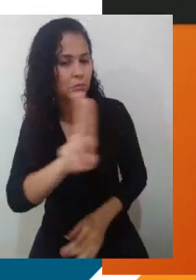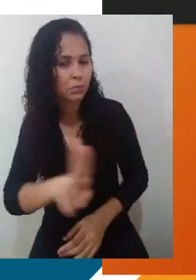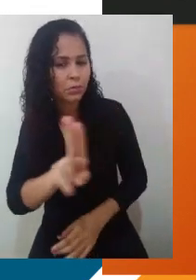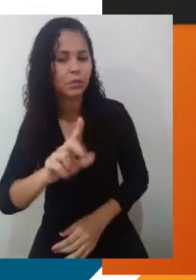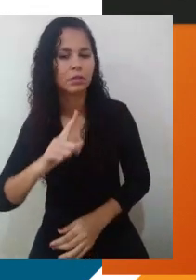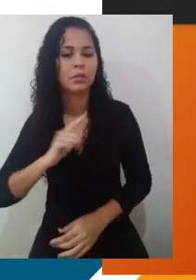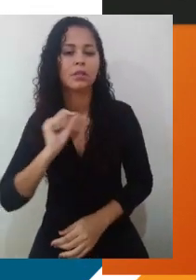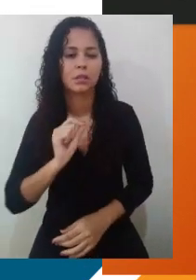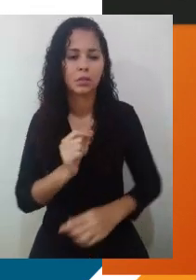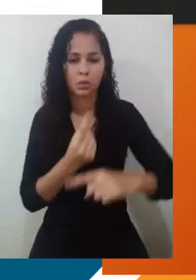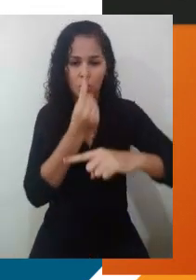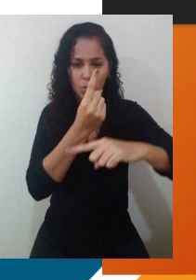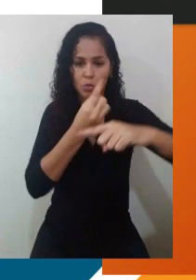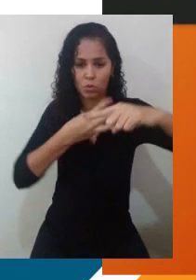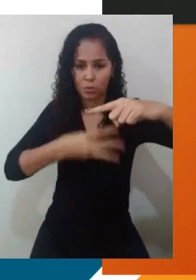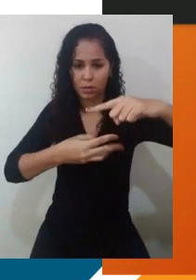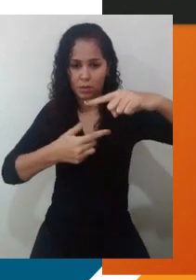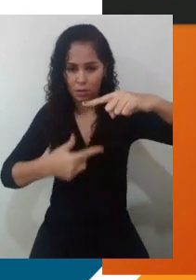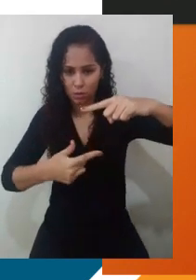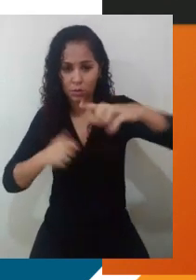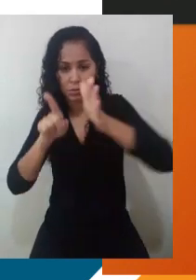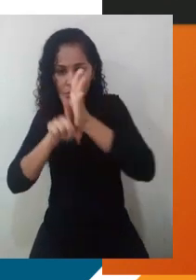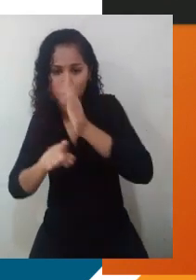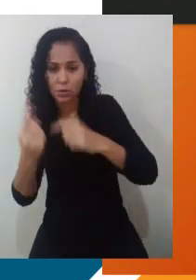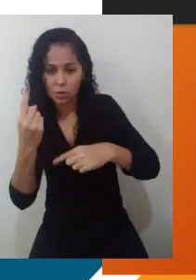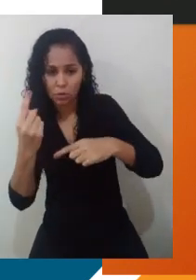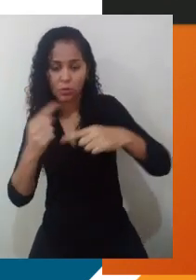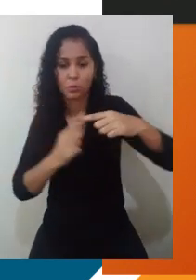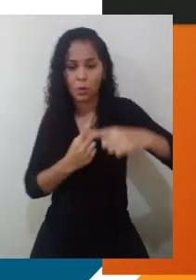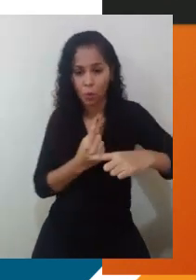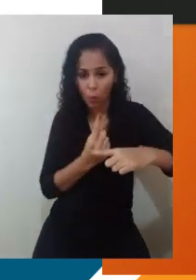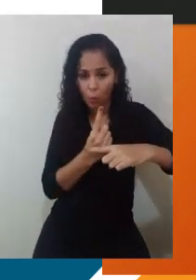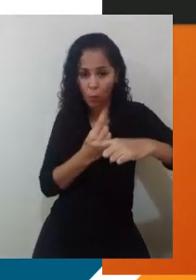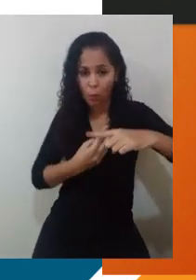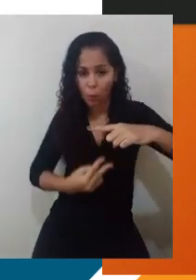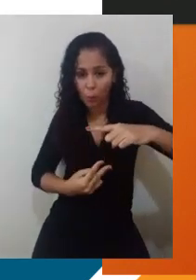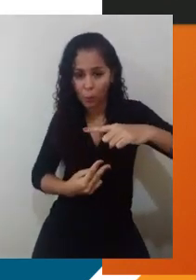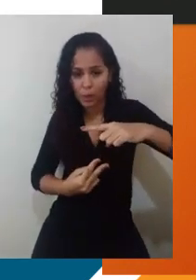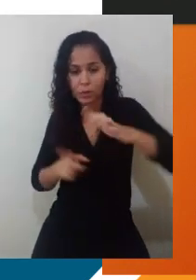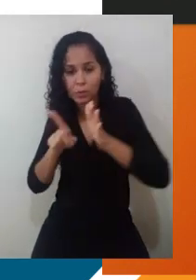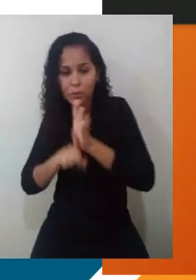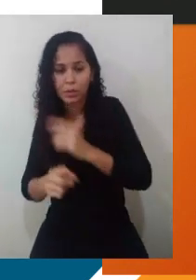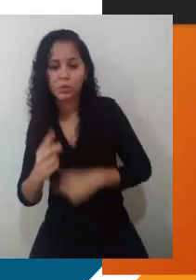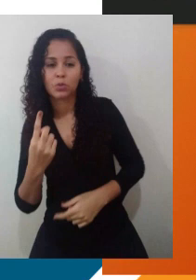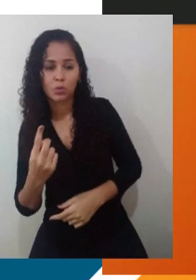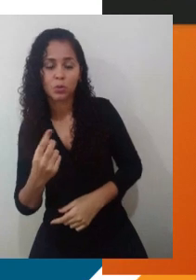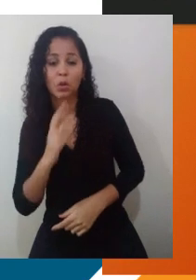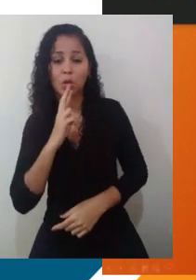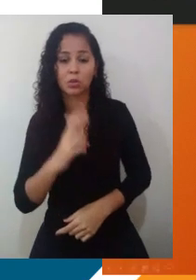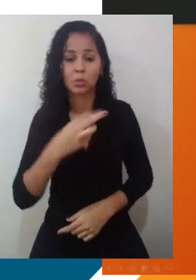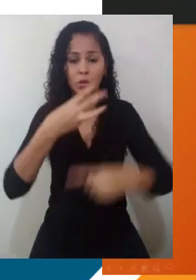teremos 1 sobre 32 menos 1, meio menos 1. E essa conta vai dar 31 sobre